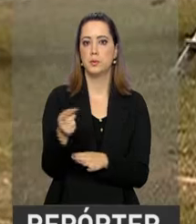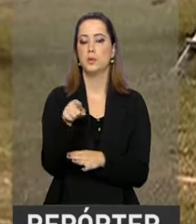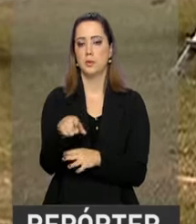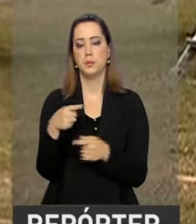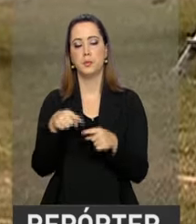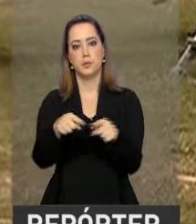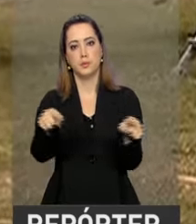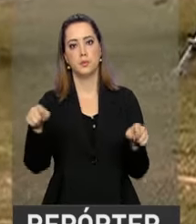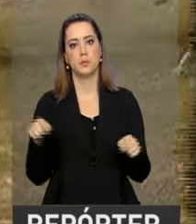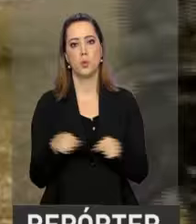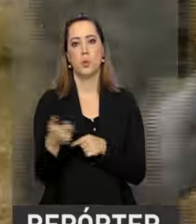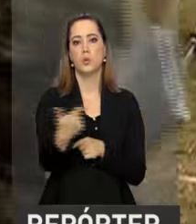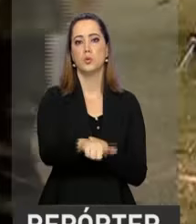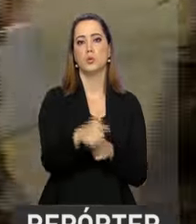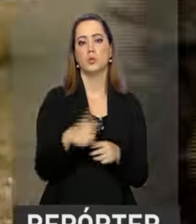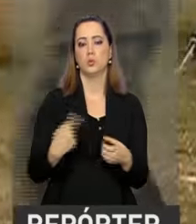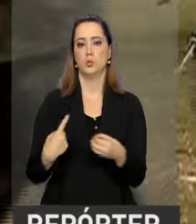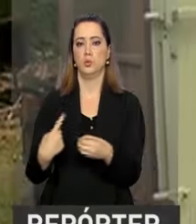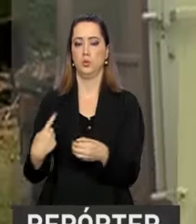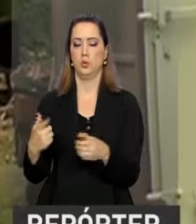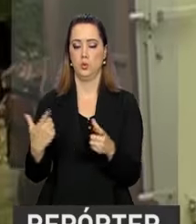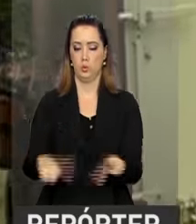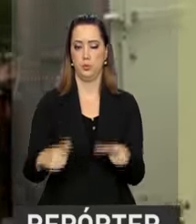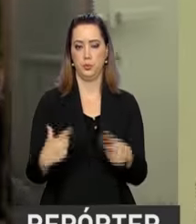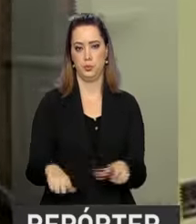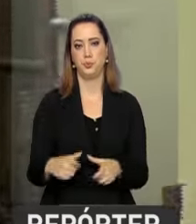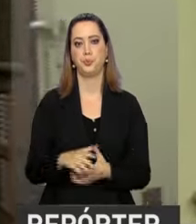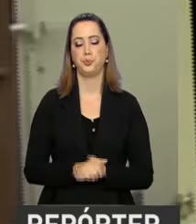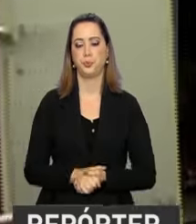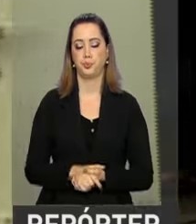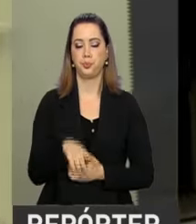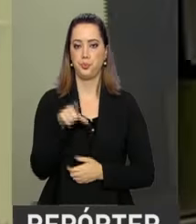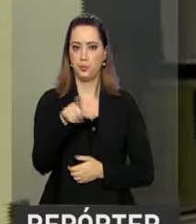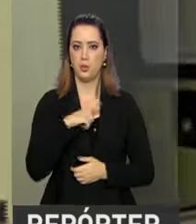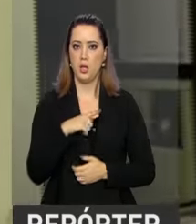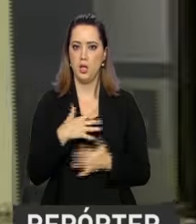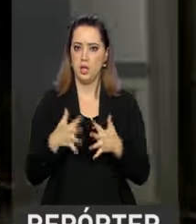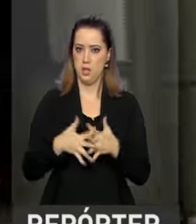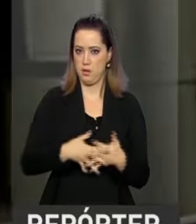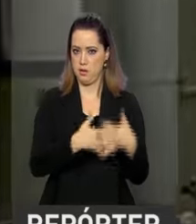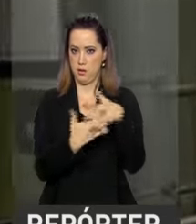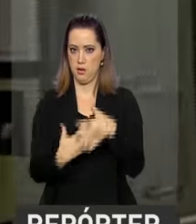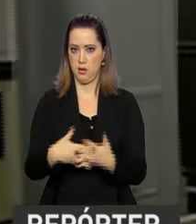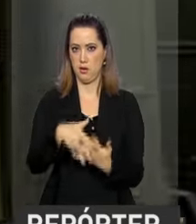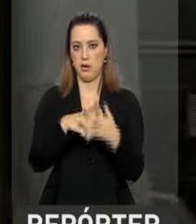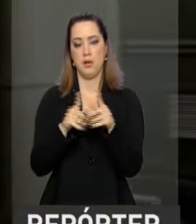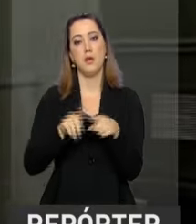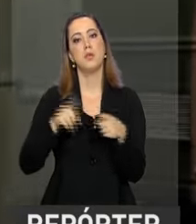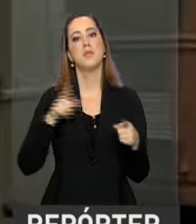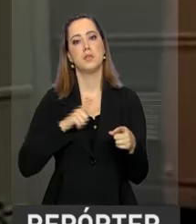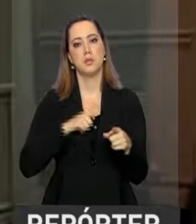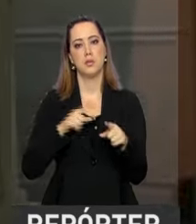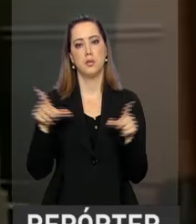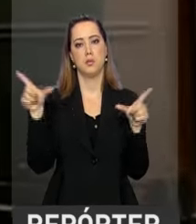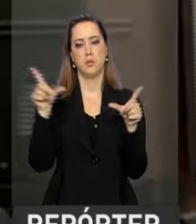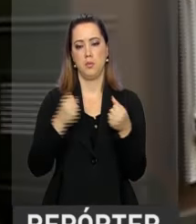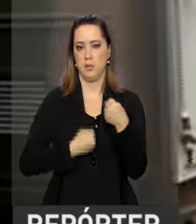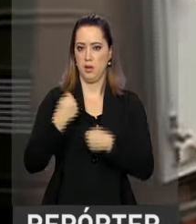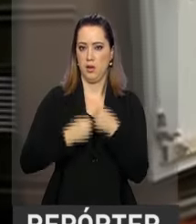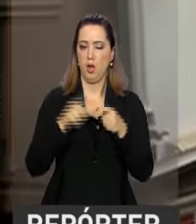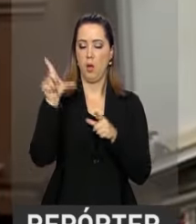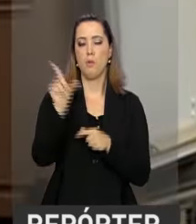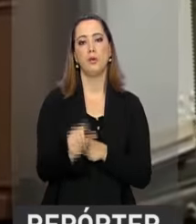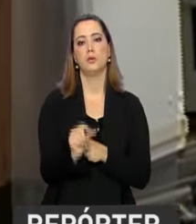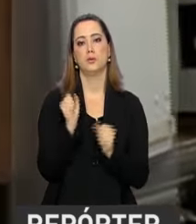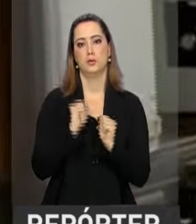de operações em algum ponto da cidade. Além dos caminhões, a estrutura também conta com essas viaturas menores aqui,